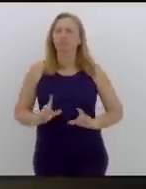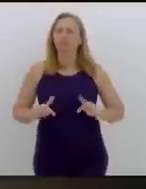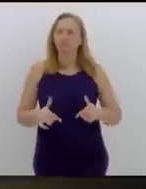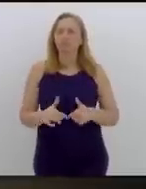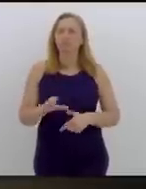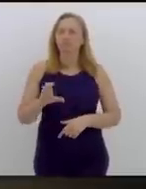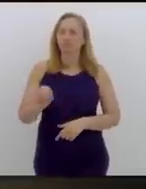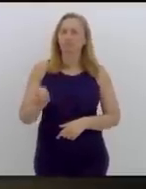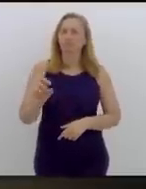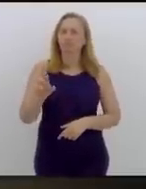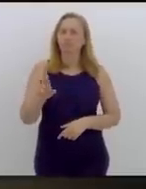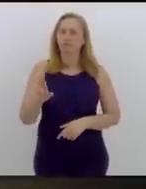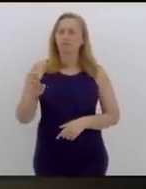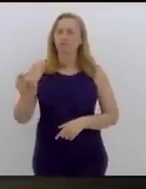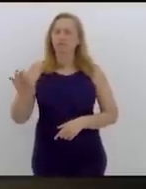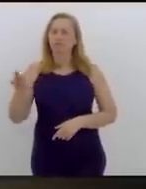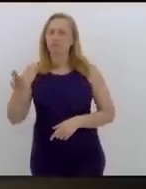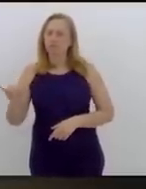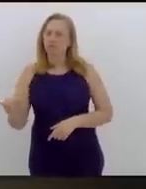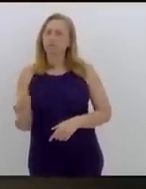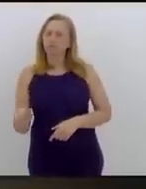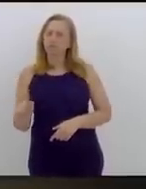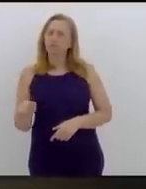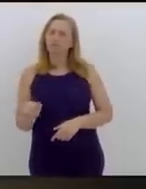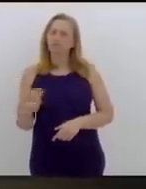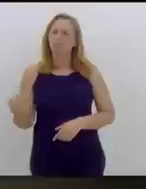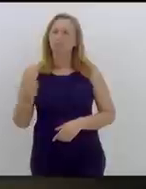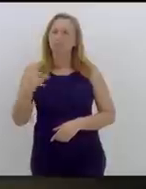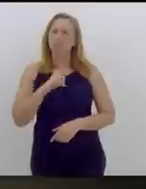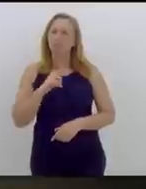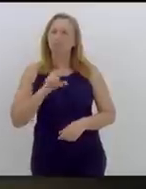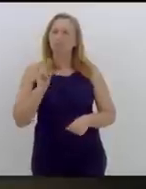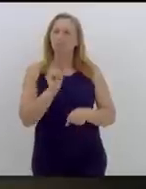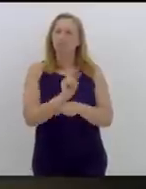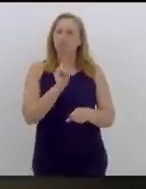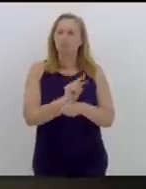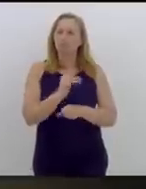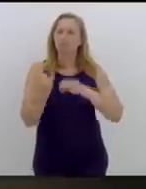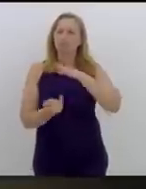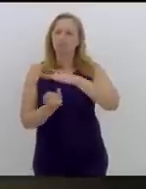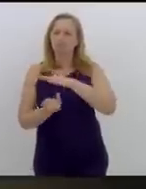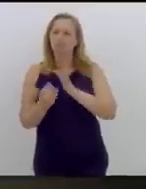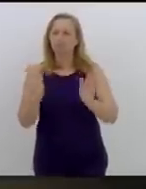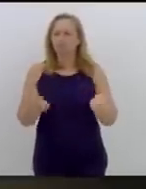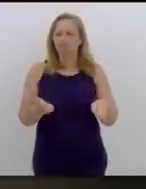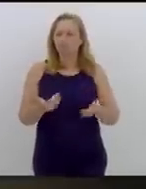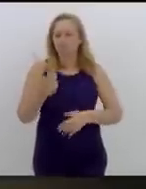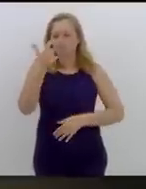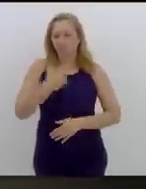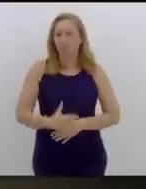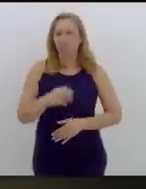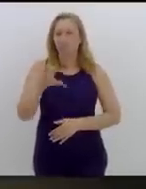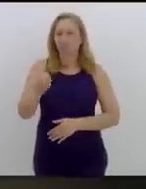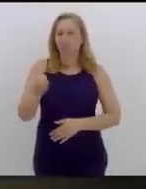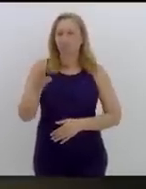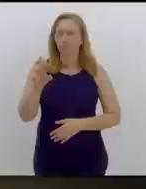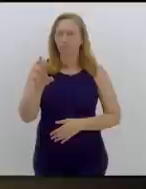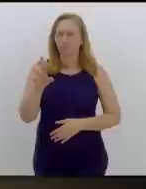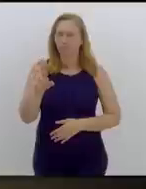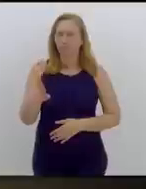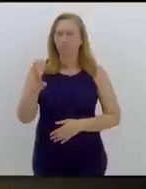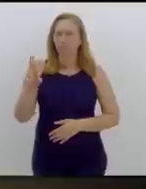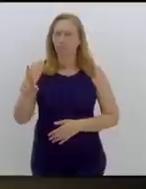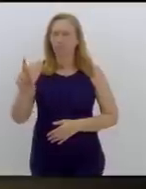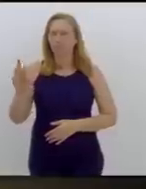corregedoria ela é sempre válida em razão da proteção institucional Hoje eu estou como corregedor mas